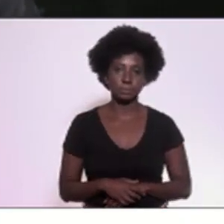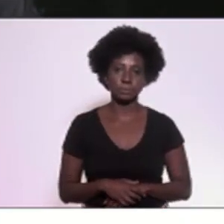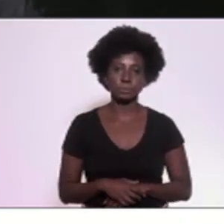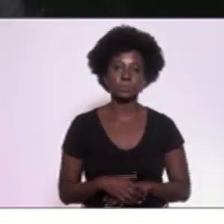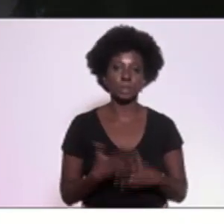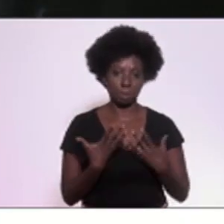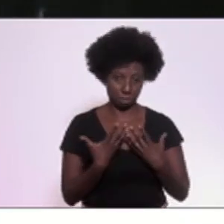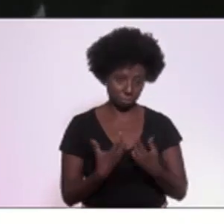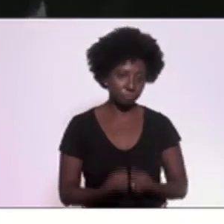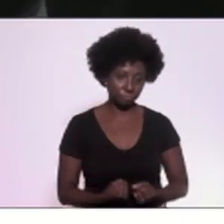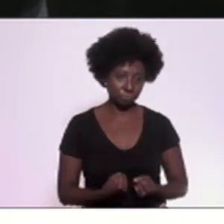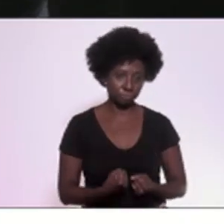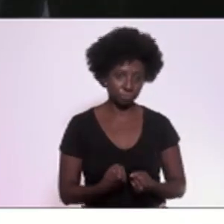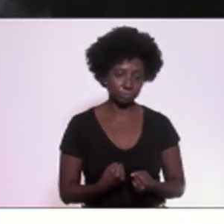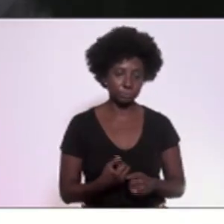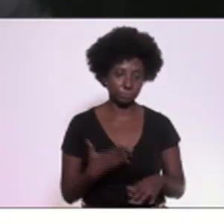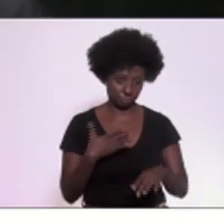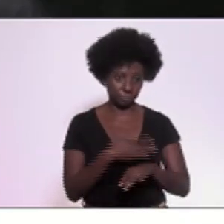Favorável.